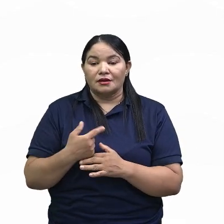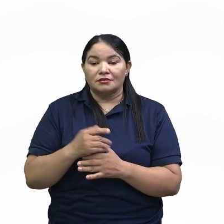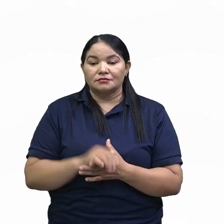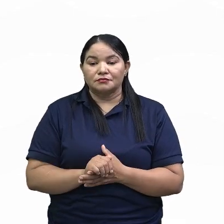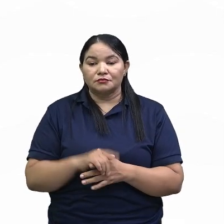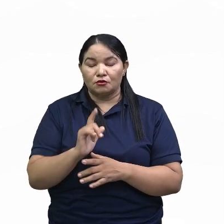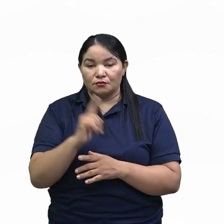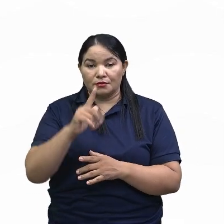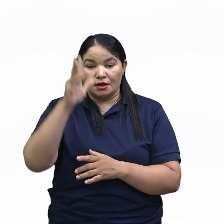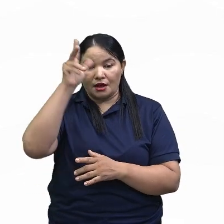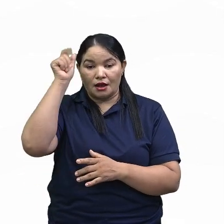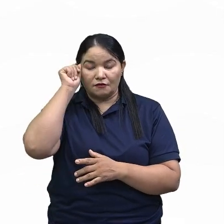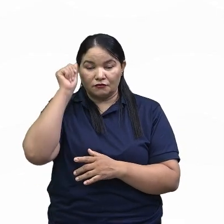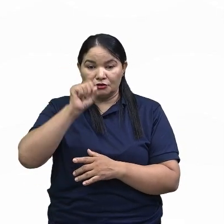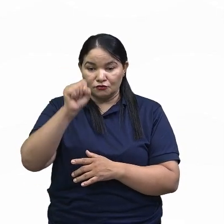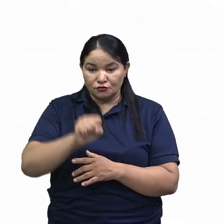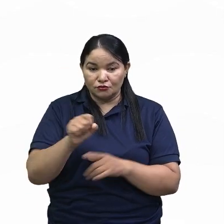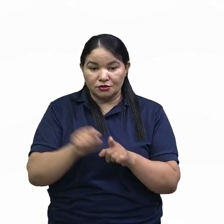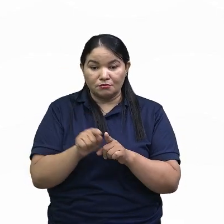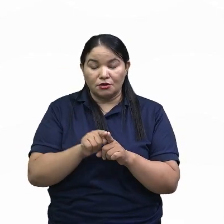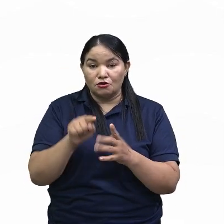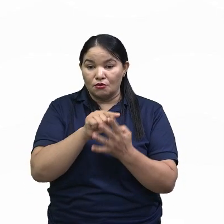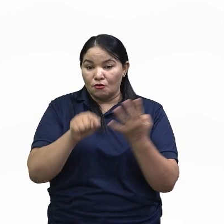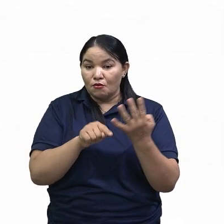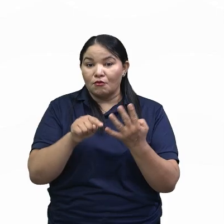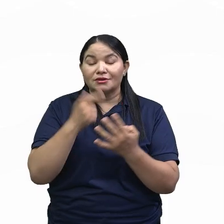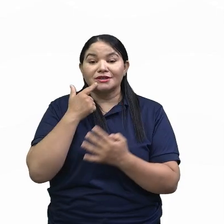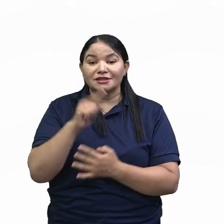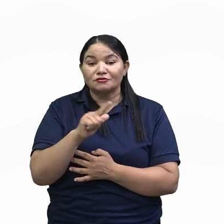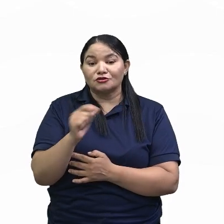com 11 idiomas oficiais